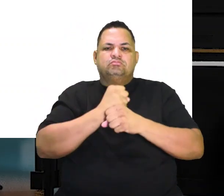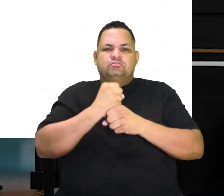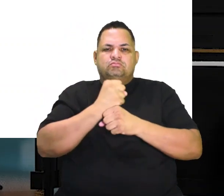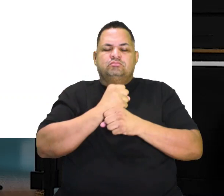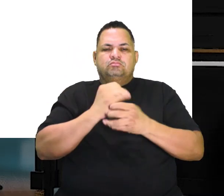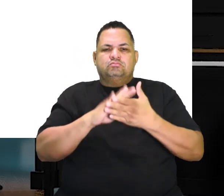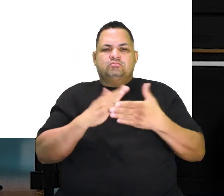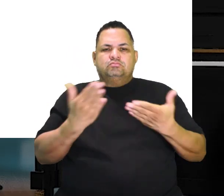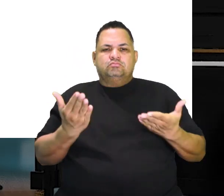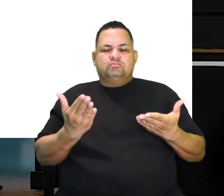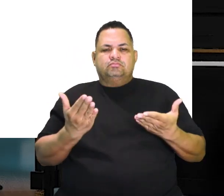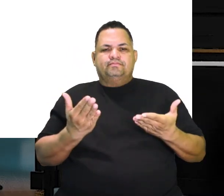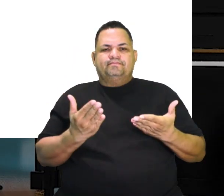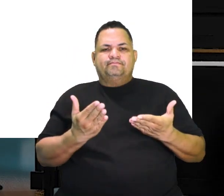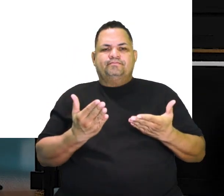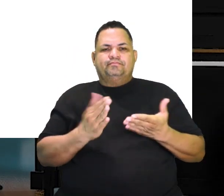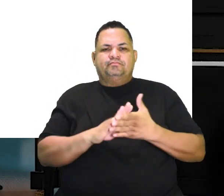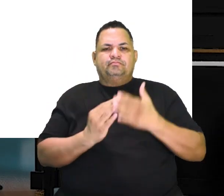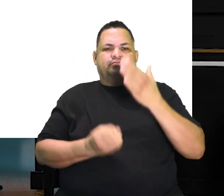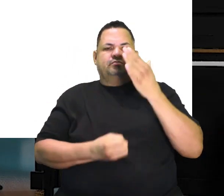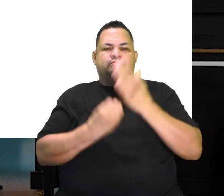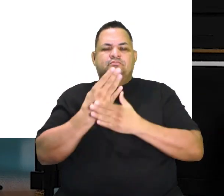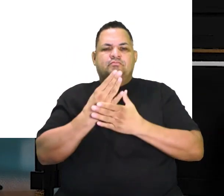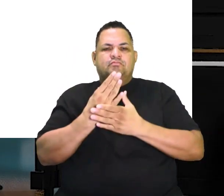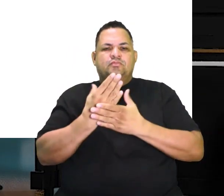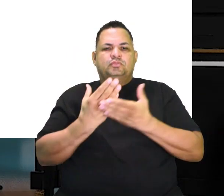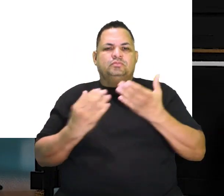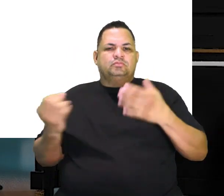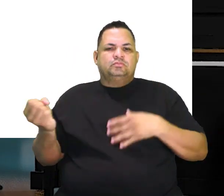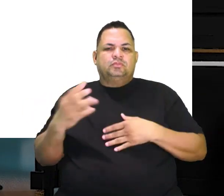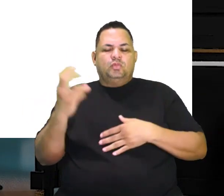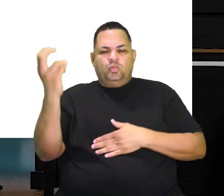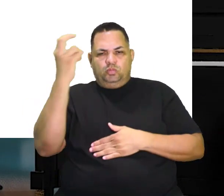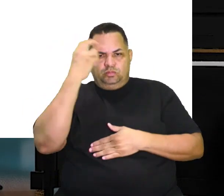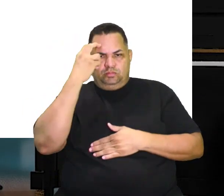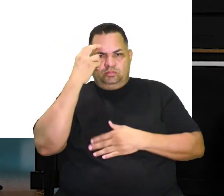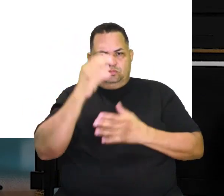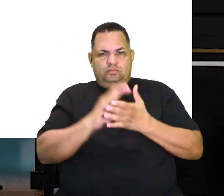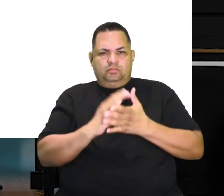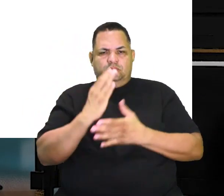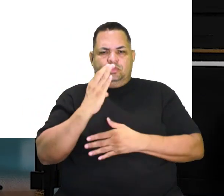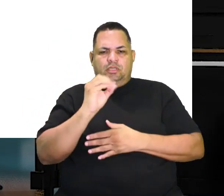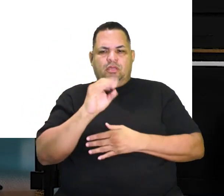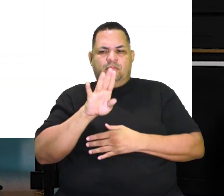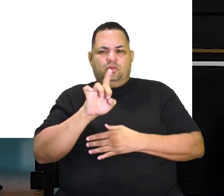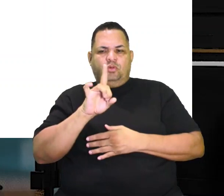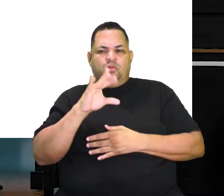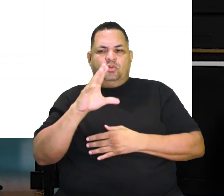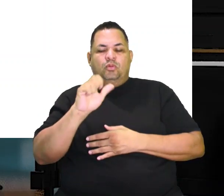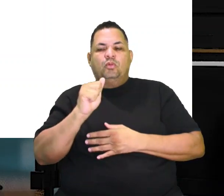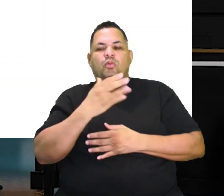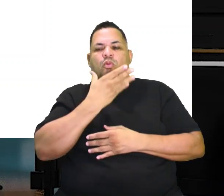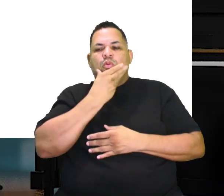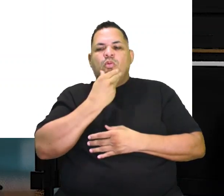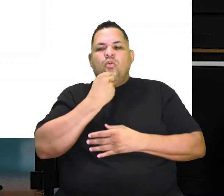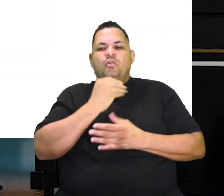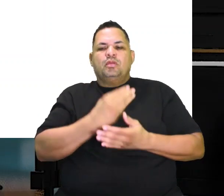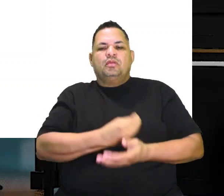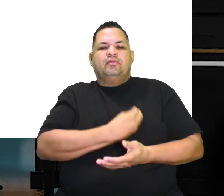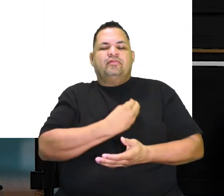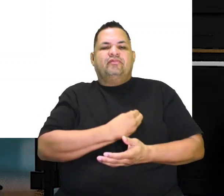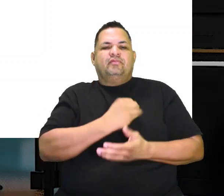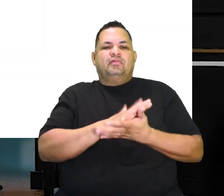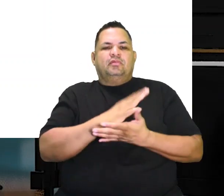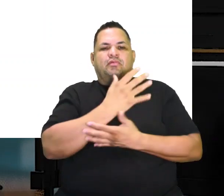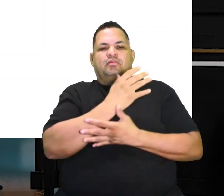assim, então surgiu uma nova cultura, que é o caboclo, né, o caboclo da Amazônia. Então, nós